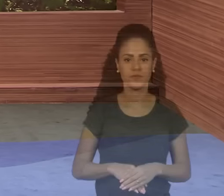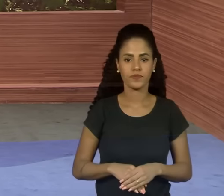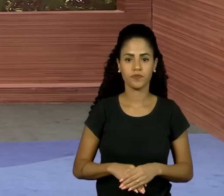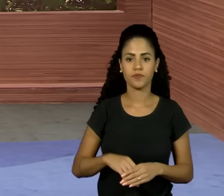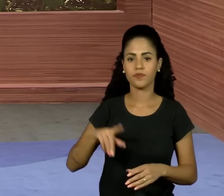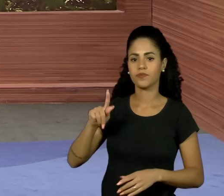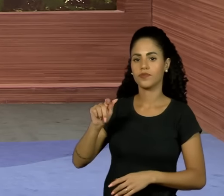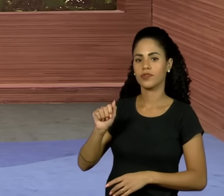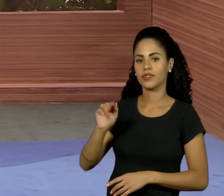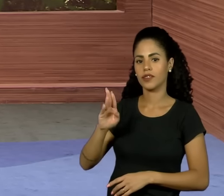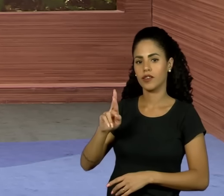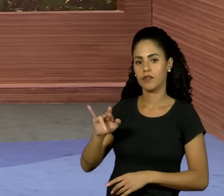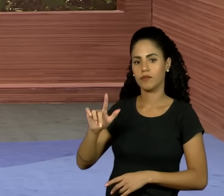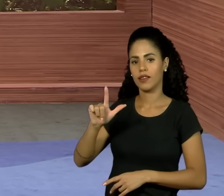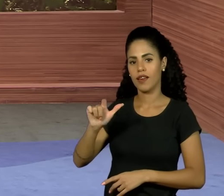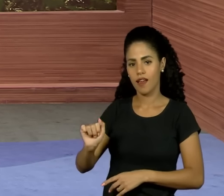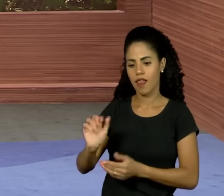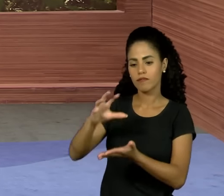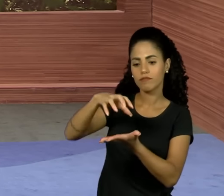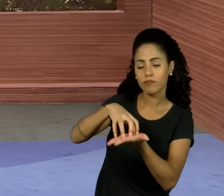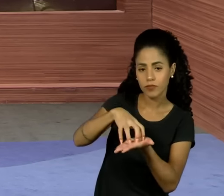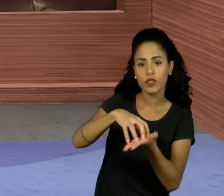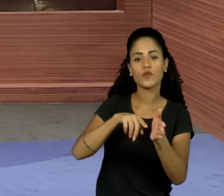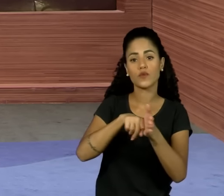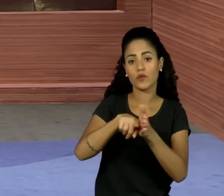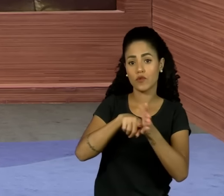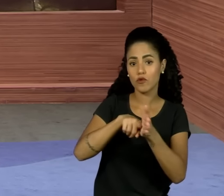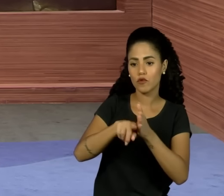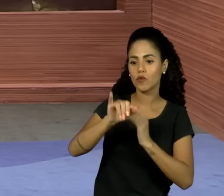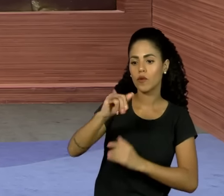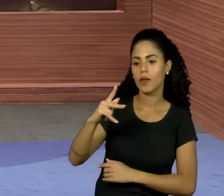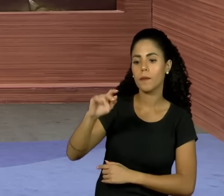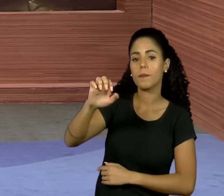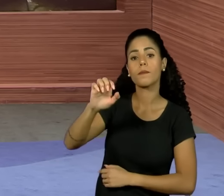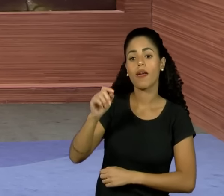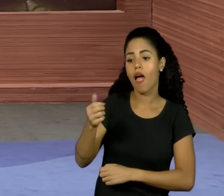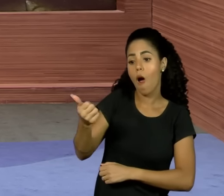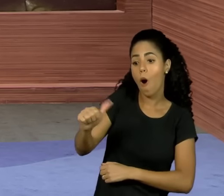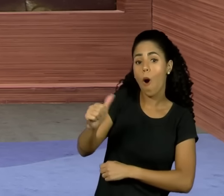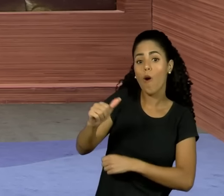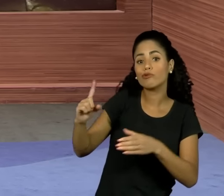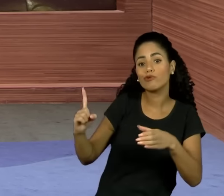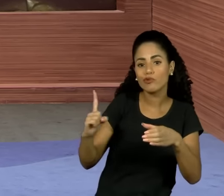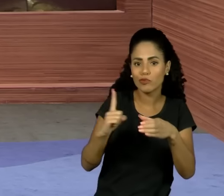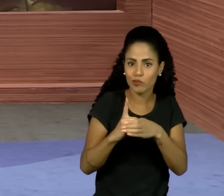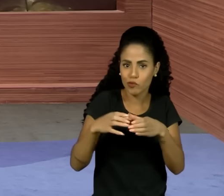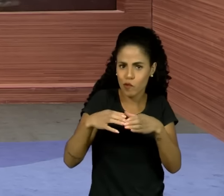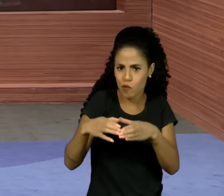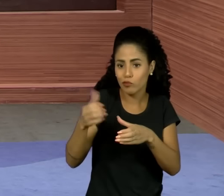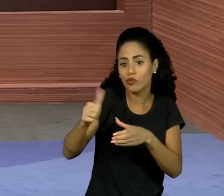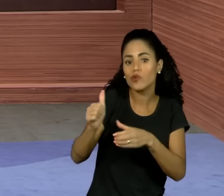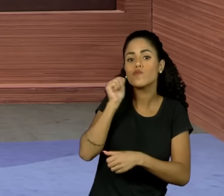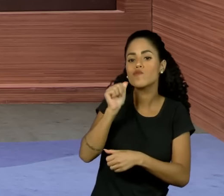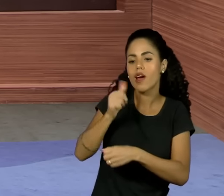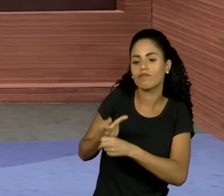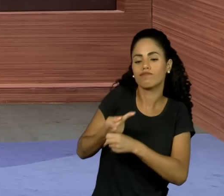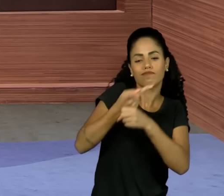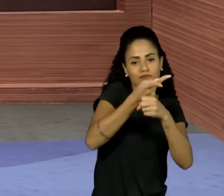Gabriela Rezende, do Instituto de Pesquisas Ecológicas, foi uma das 11 cientistas do mundo que recebeu o prêmio